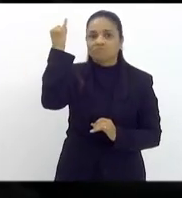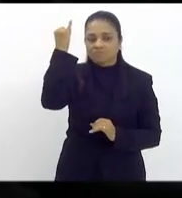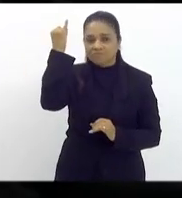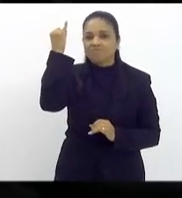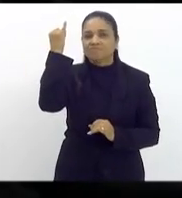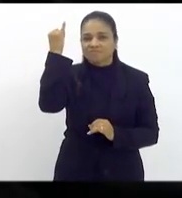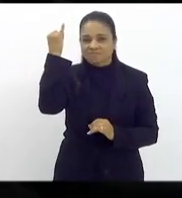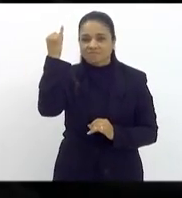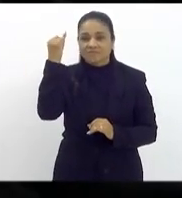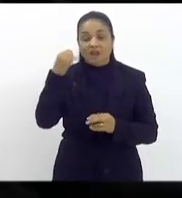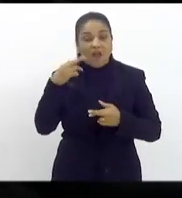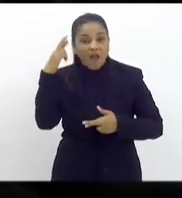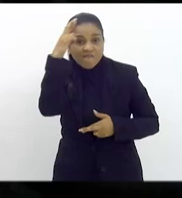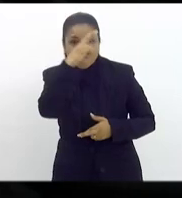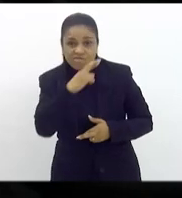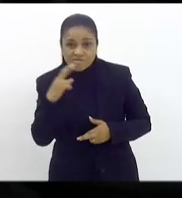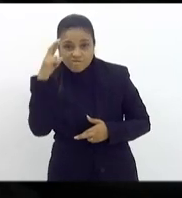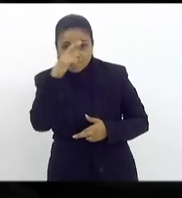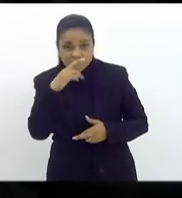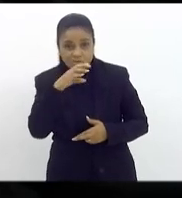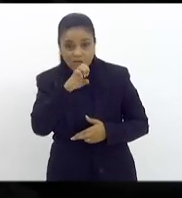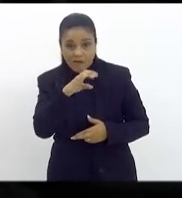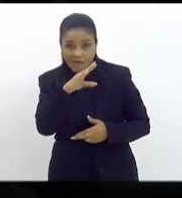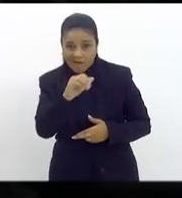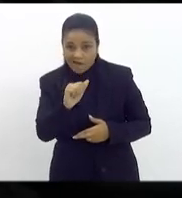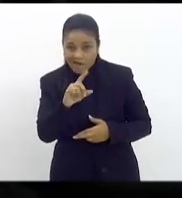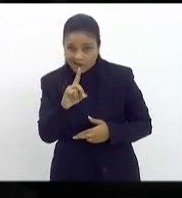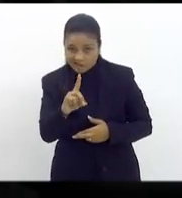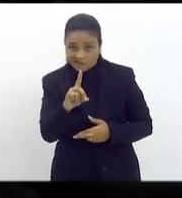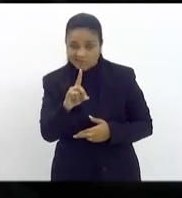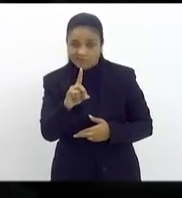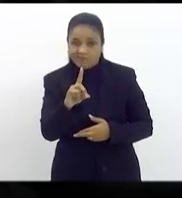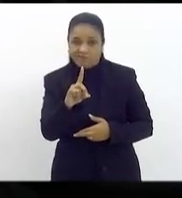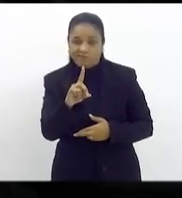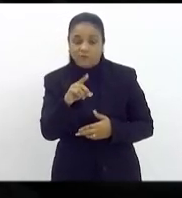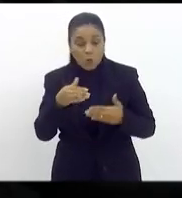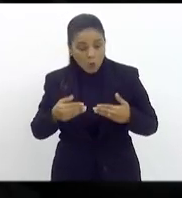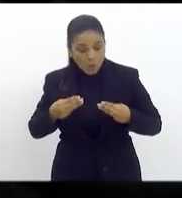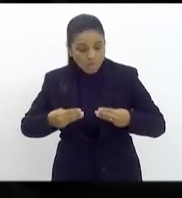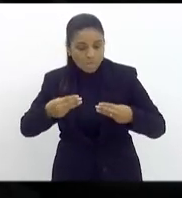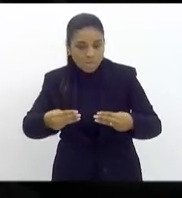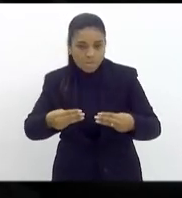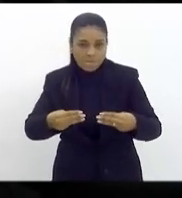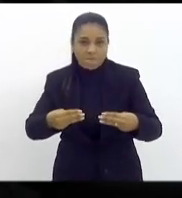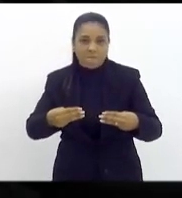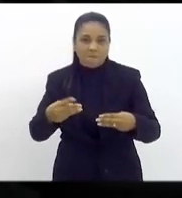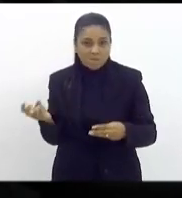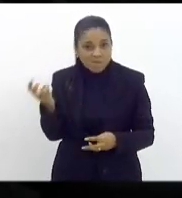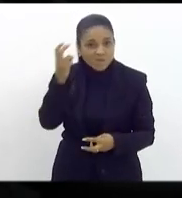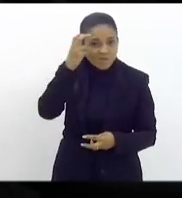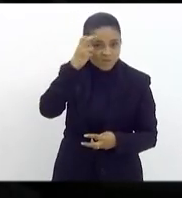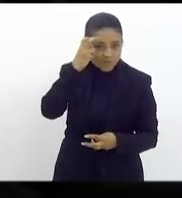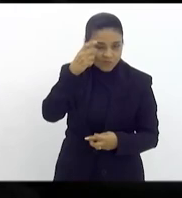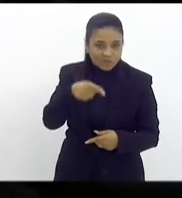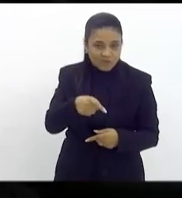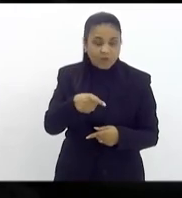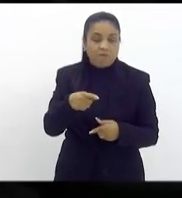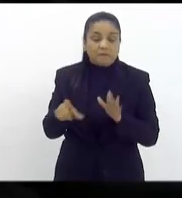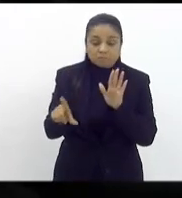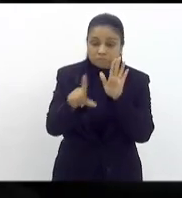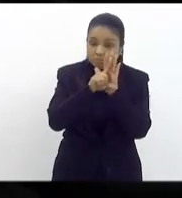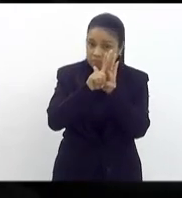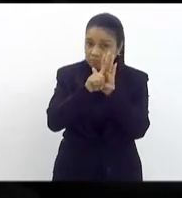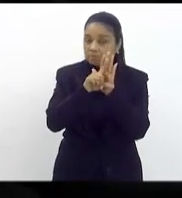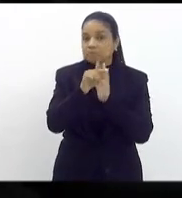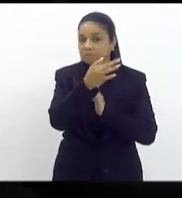instituiu a fiscalização ao ECAD em favor do Ministério da Cultura. Trata-se de uma atribuição federal e